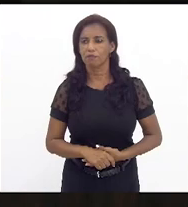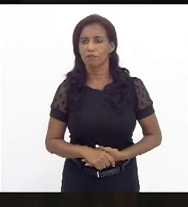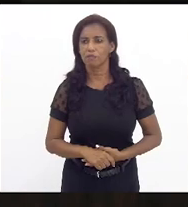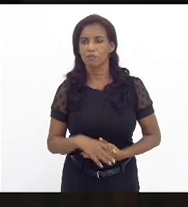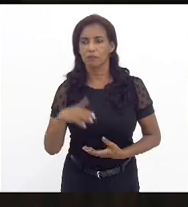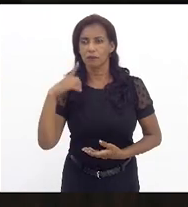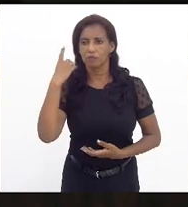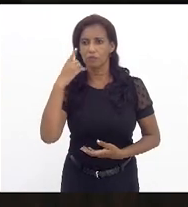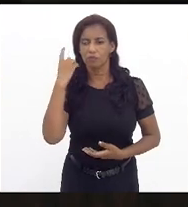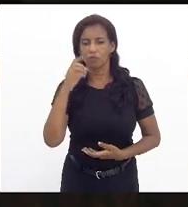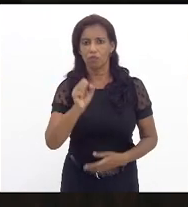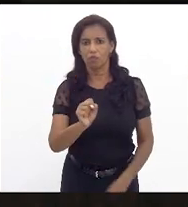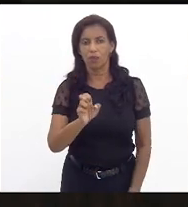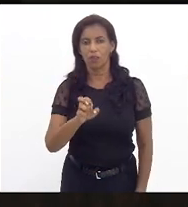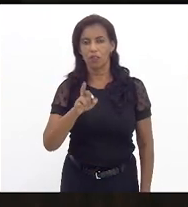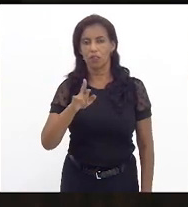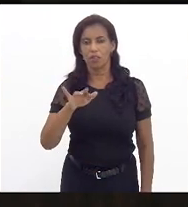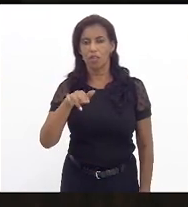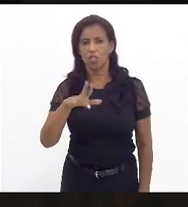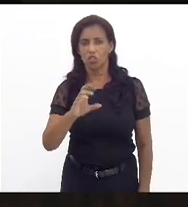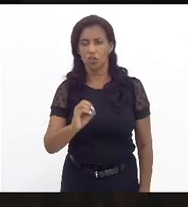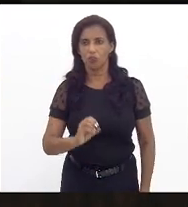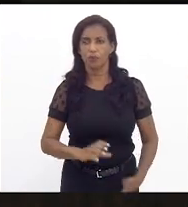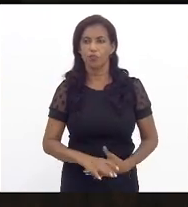e o deputado Serginho